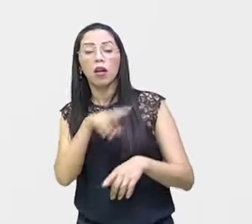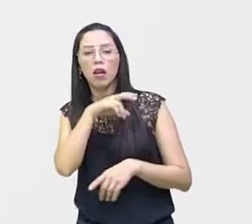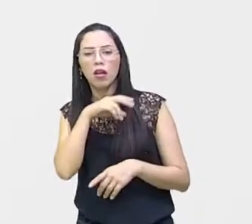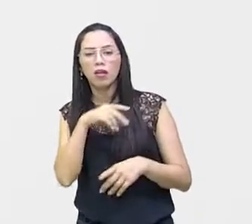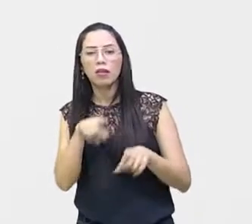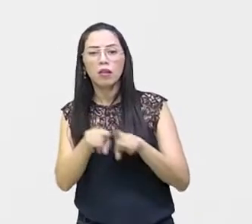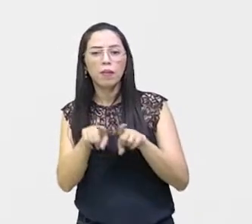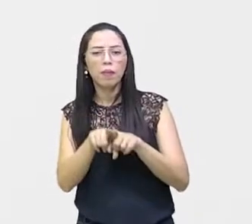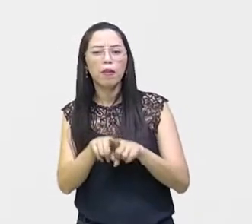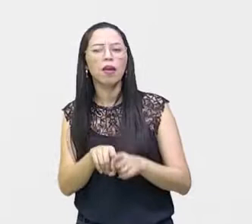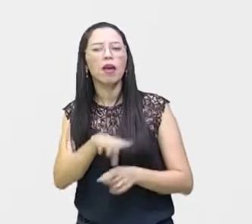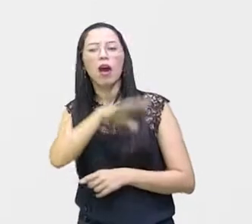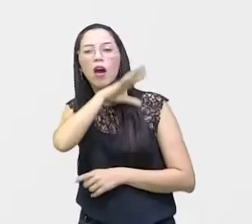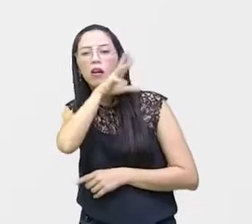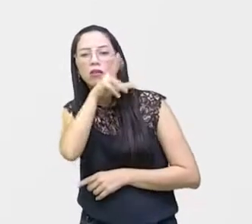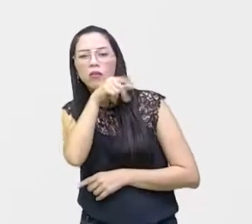2